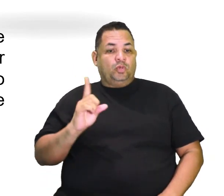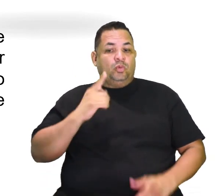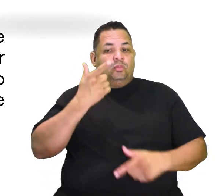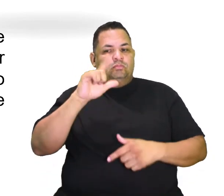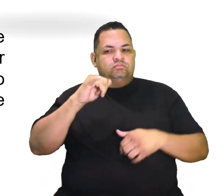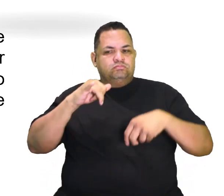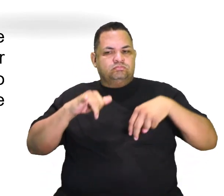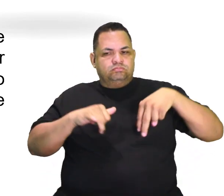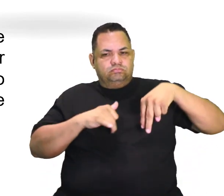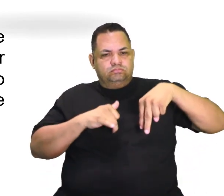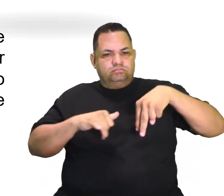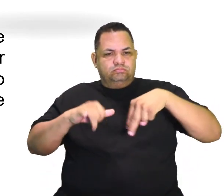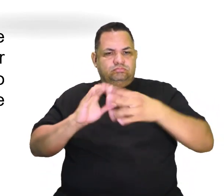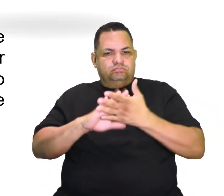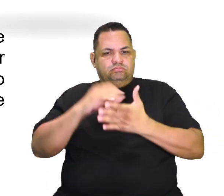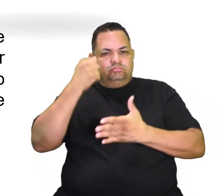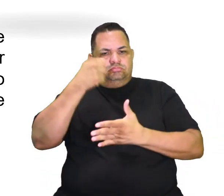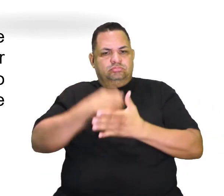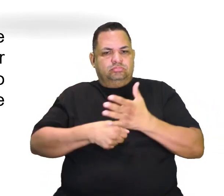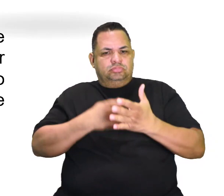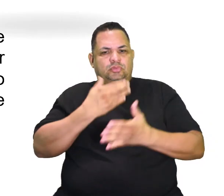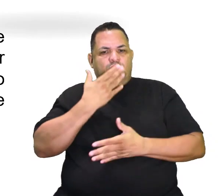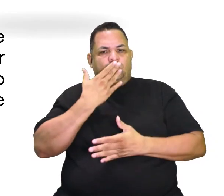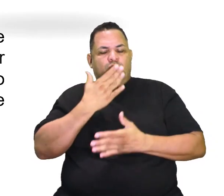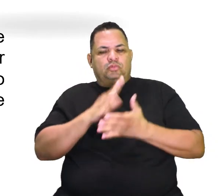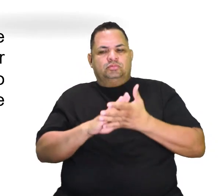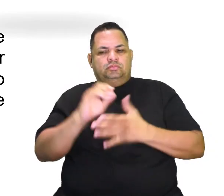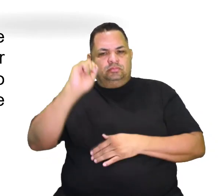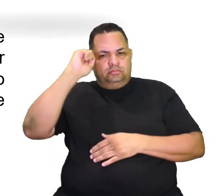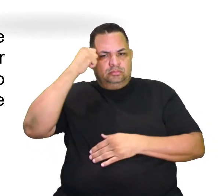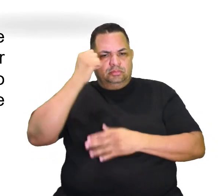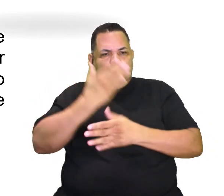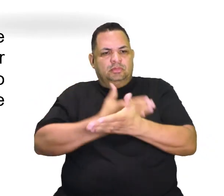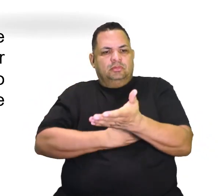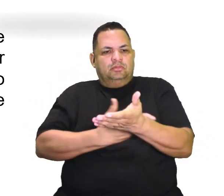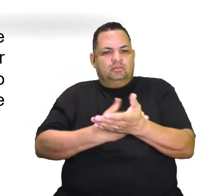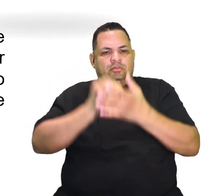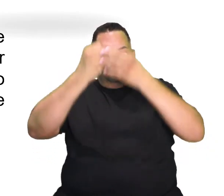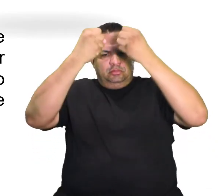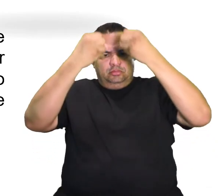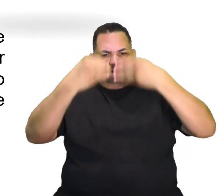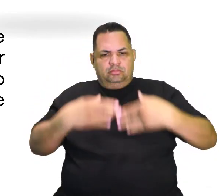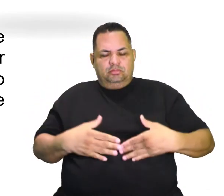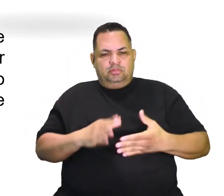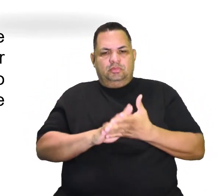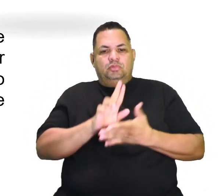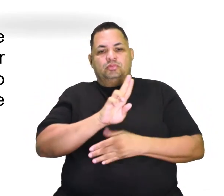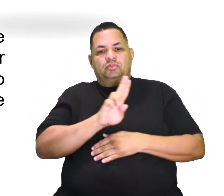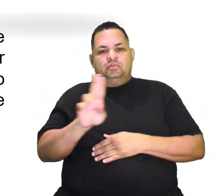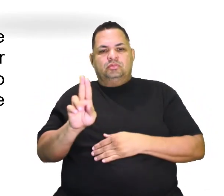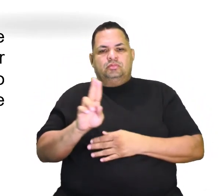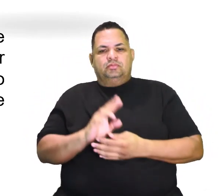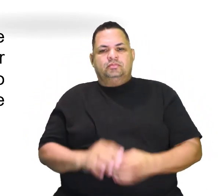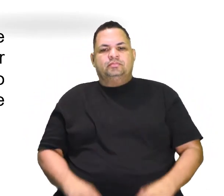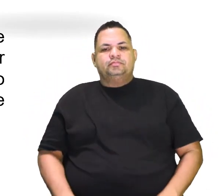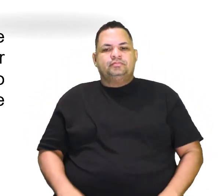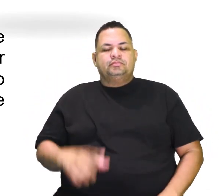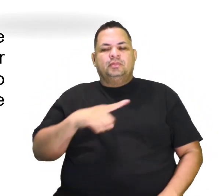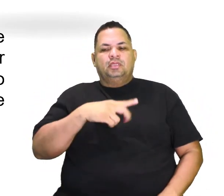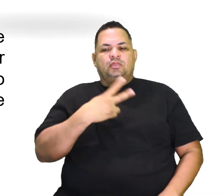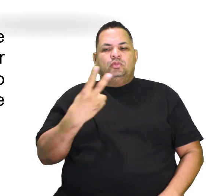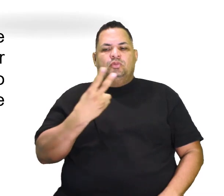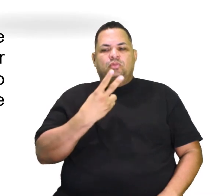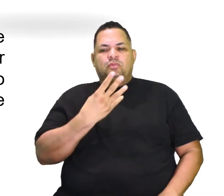Malhadinho defendia as cores pretas e branca, o que justifica o seu nome, né? Malhadinho, porque tem